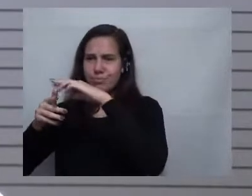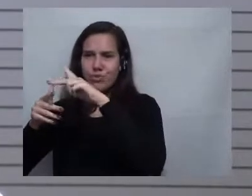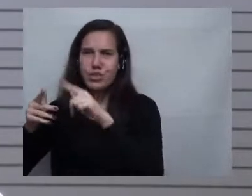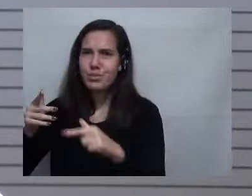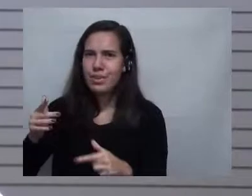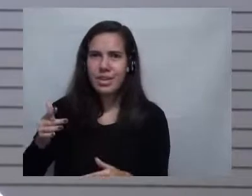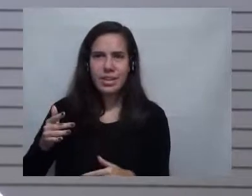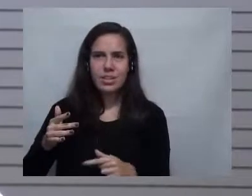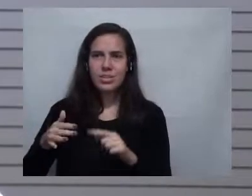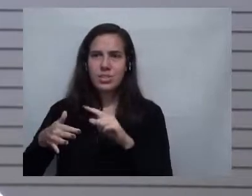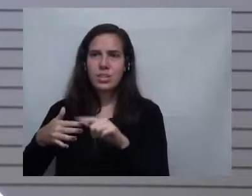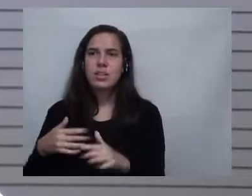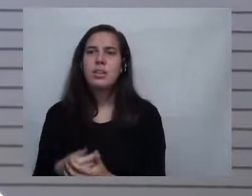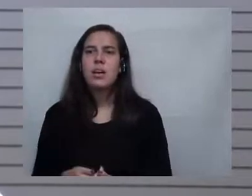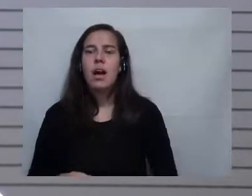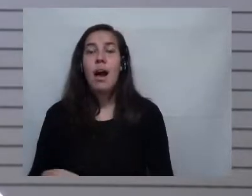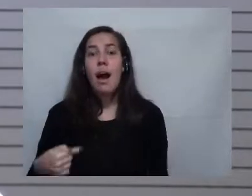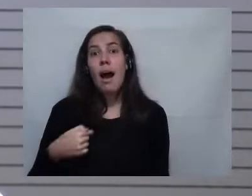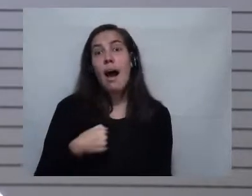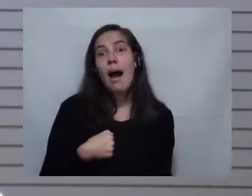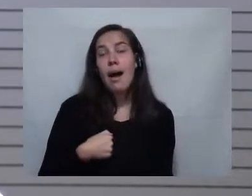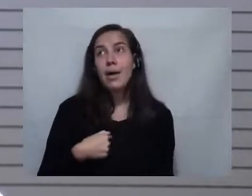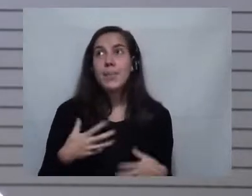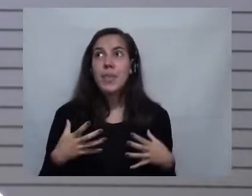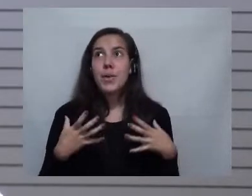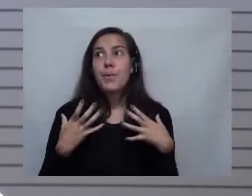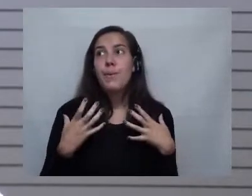Ronin sai andando